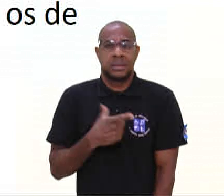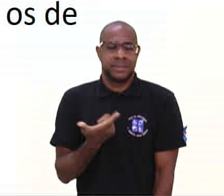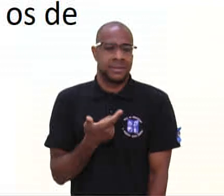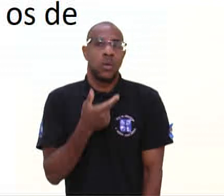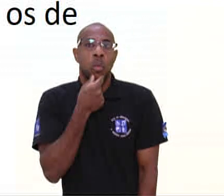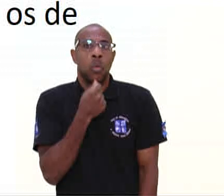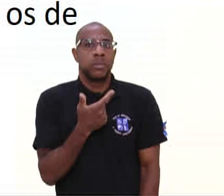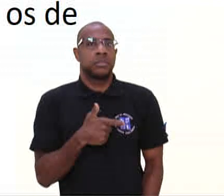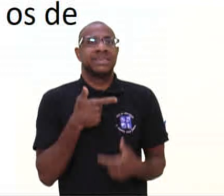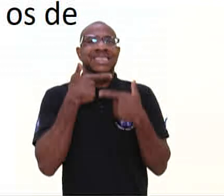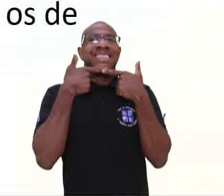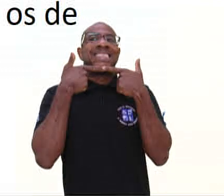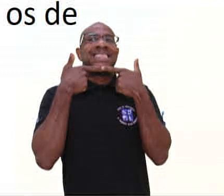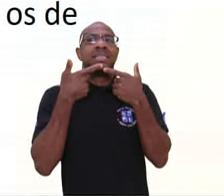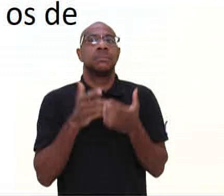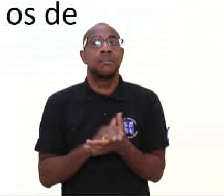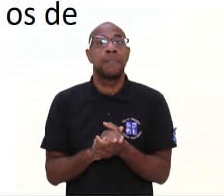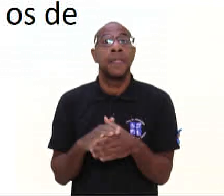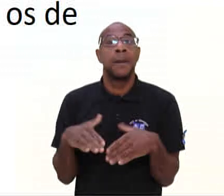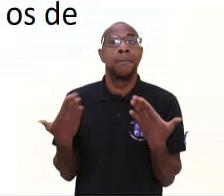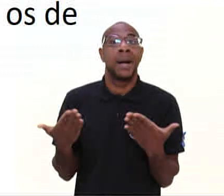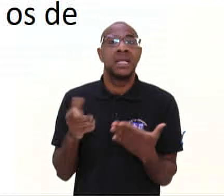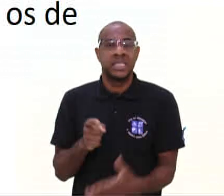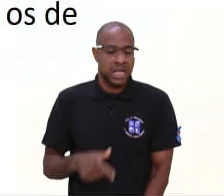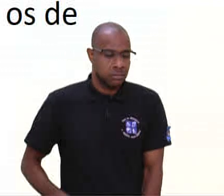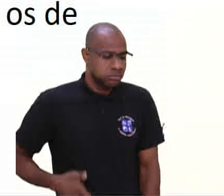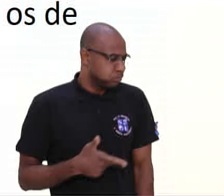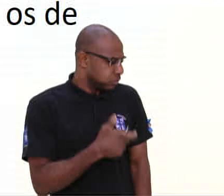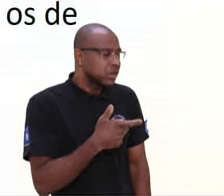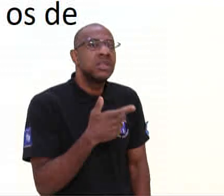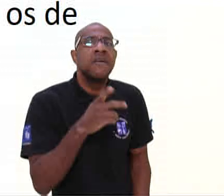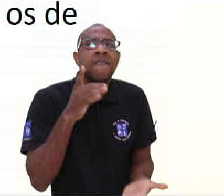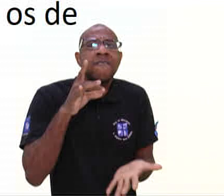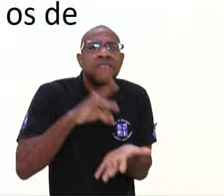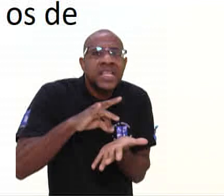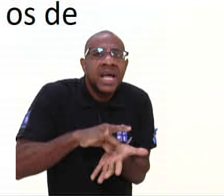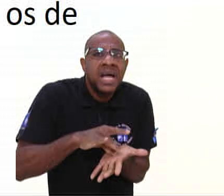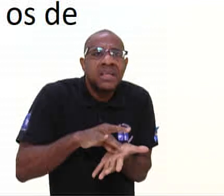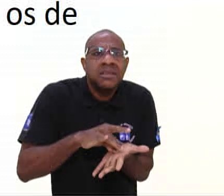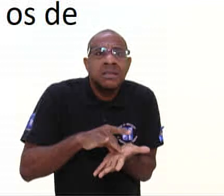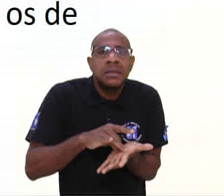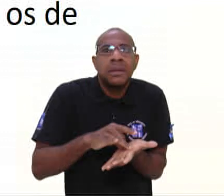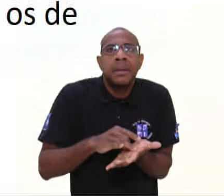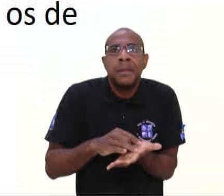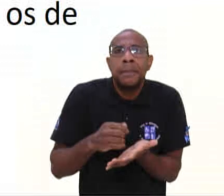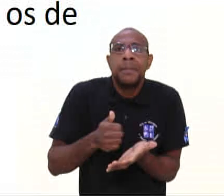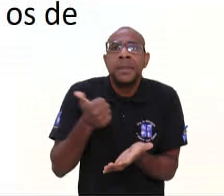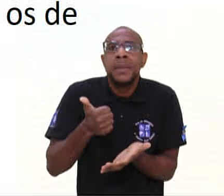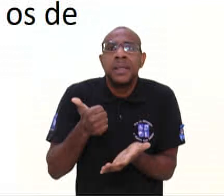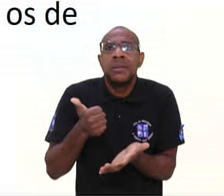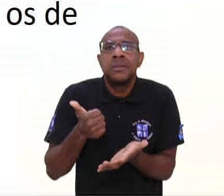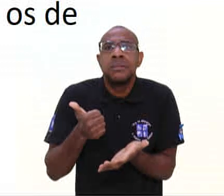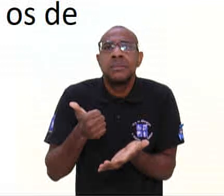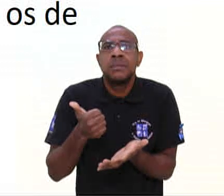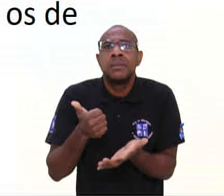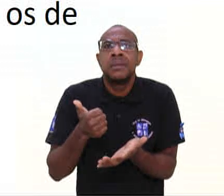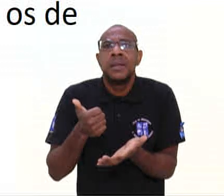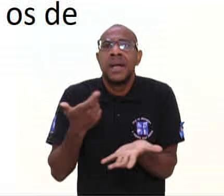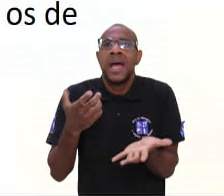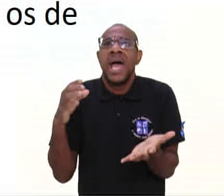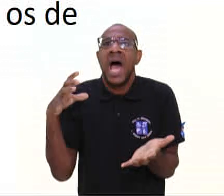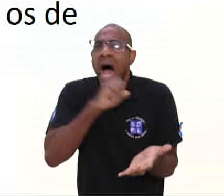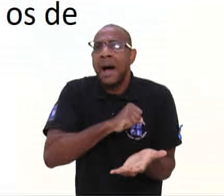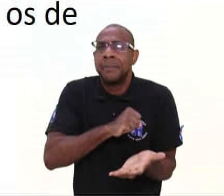risadas. Olhe, quando é tiro de verdade, primeiro a cachorrada pega a latir, instantaneamente.